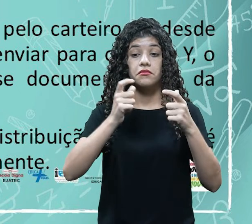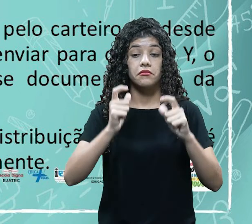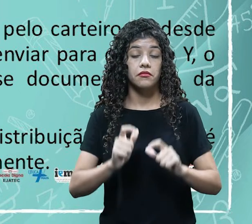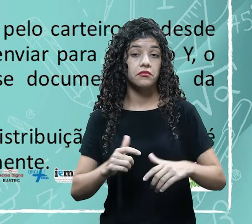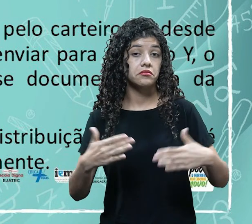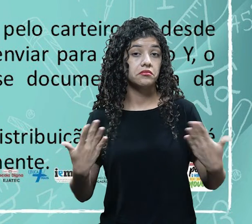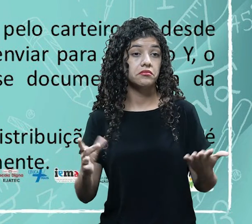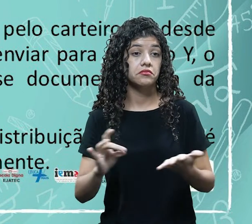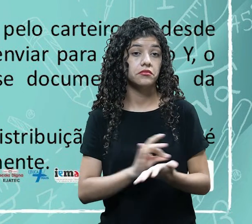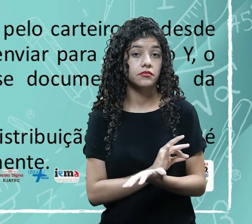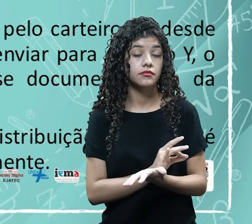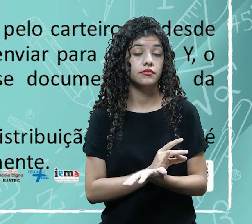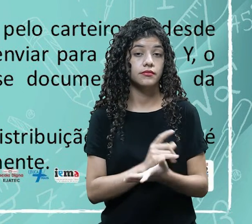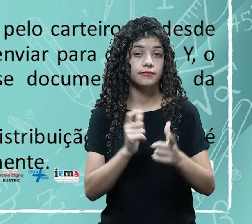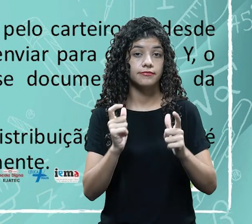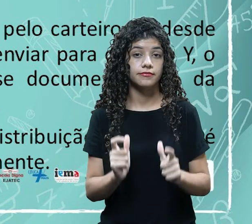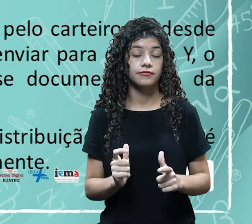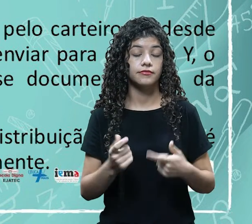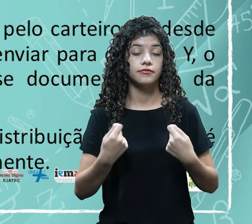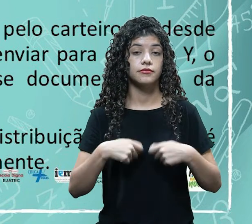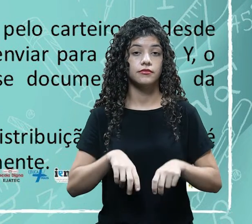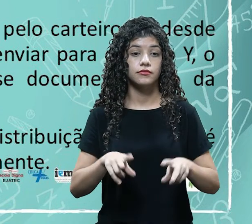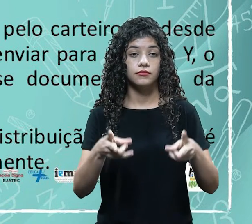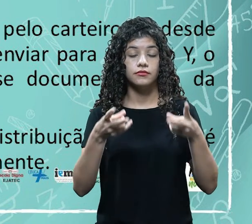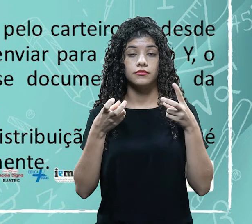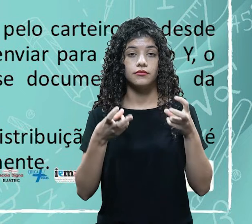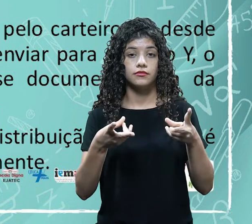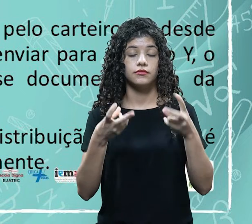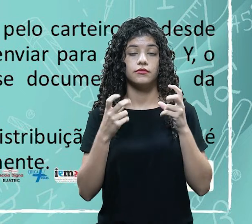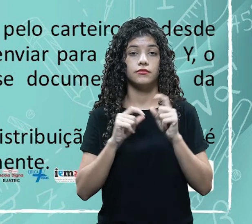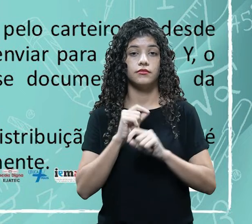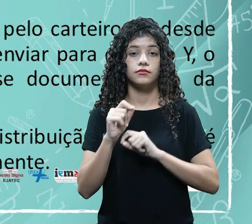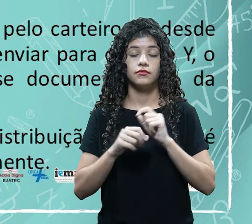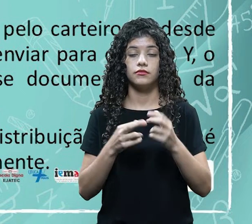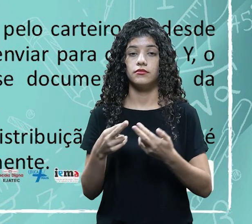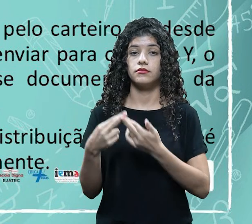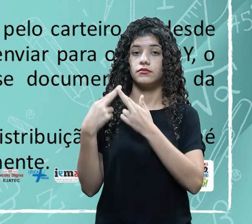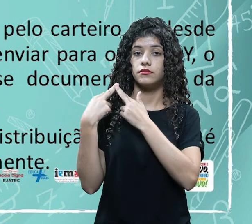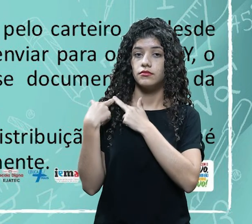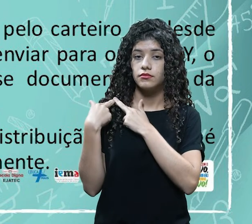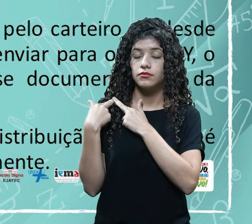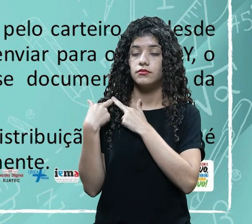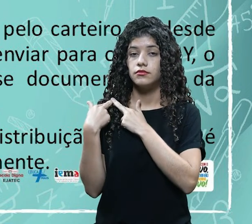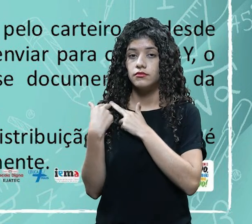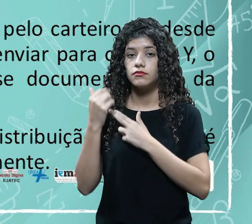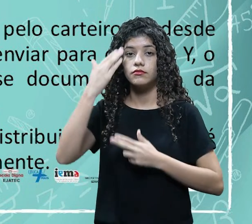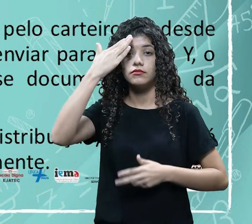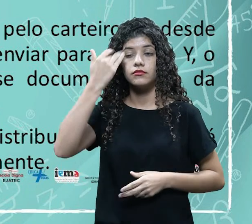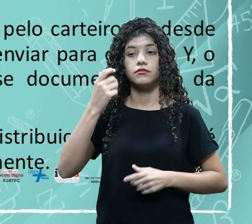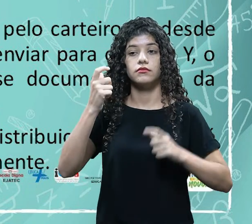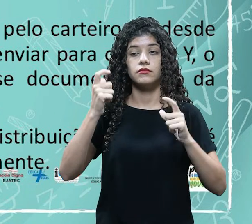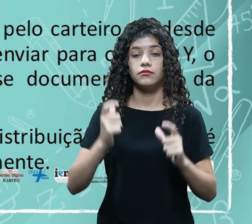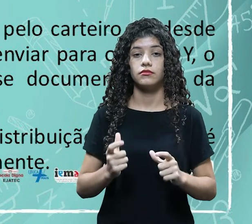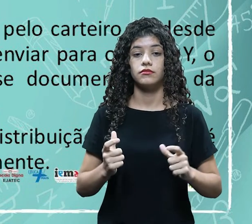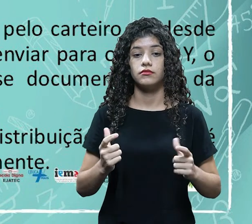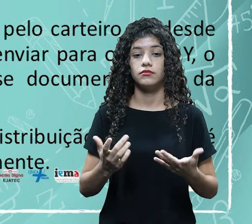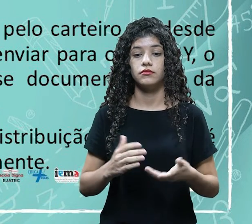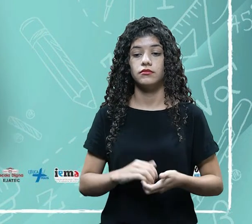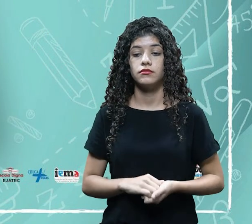fato, aonde aquele documento está. Então, a gente viu, né, que o protocolo ele é responsável por essa